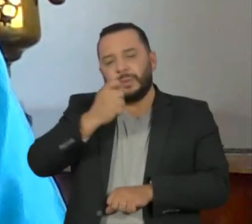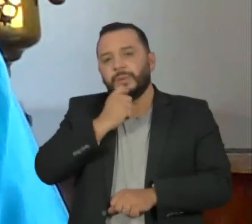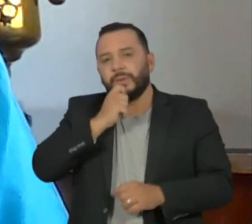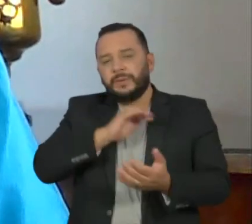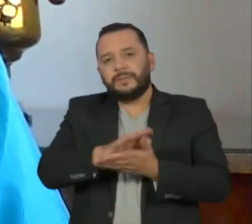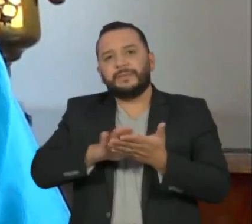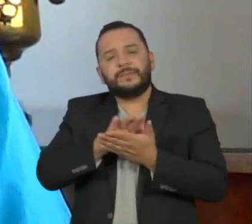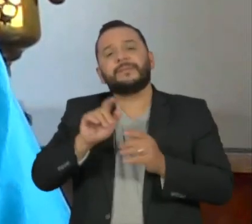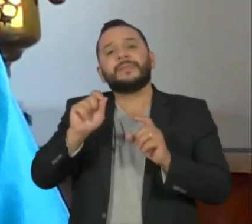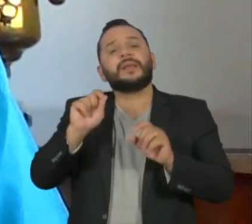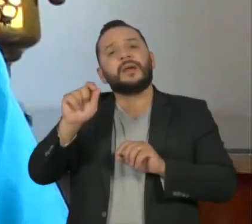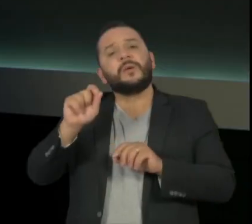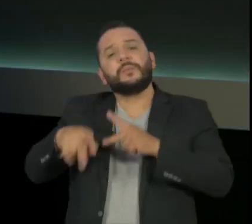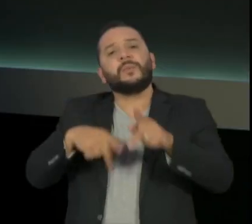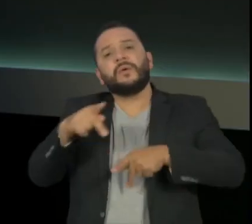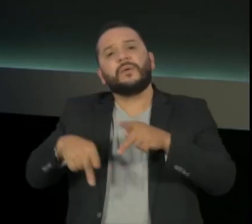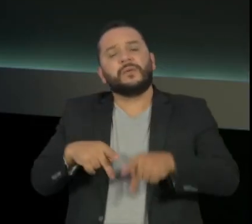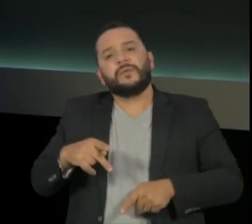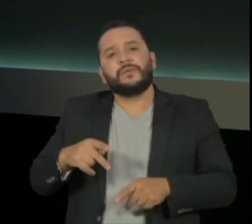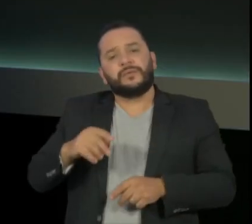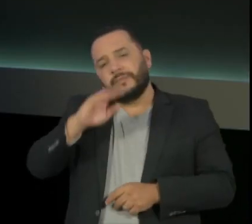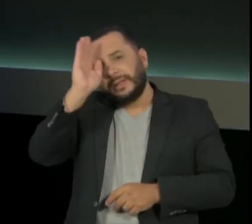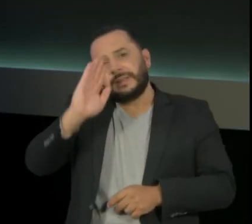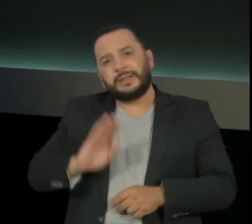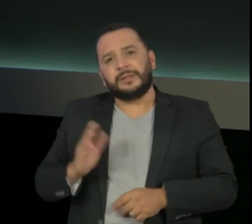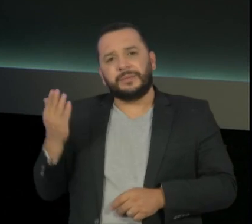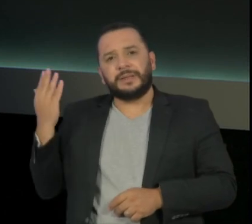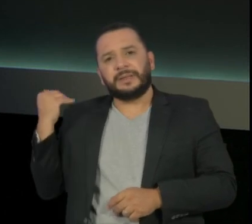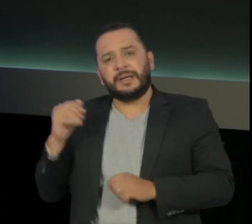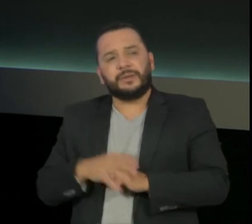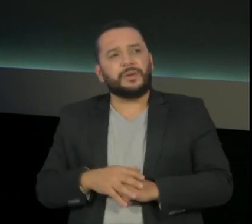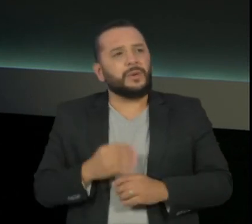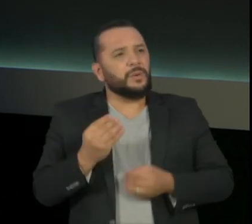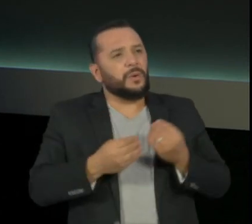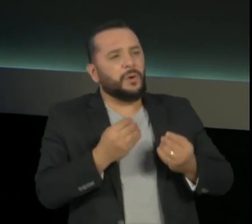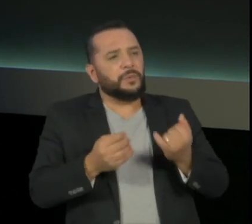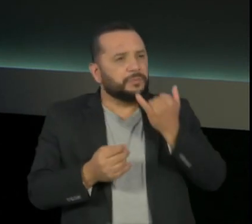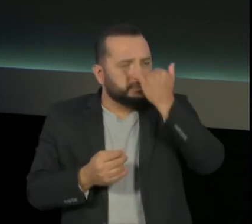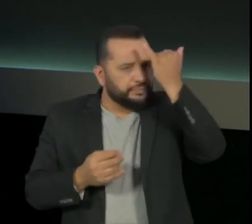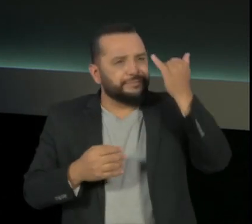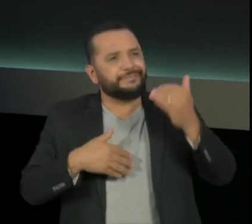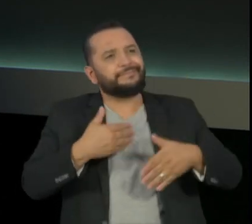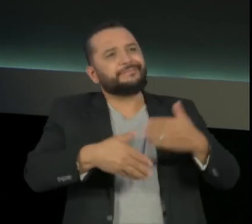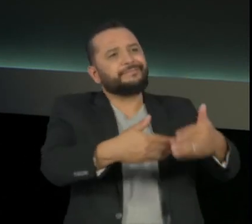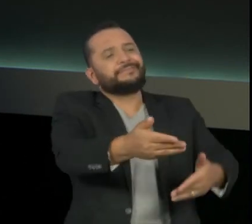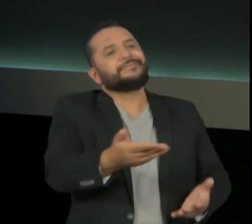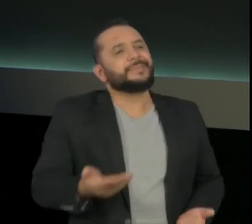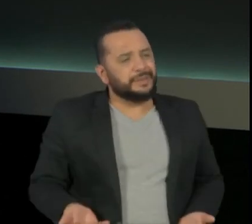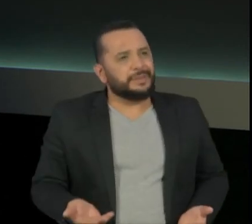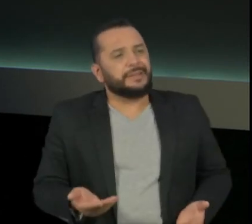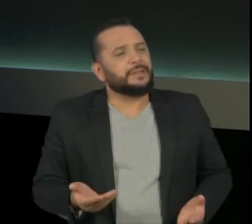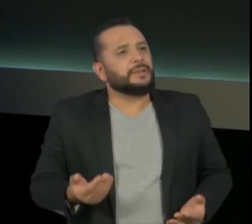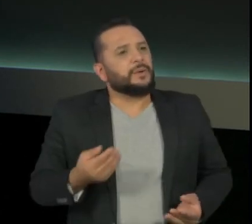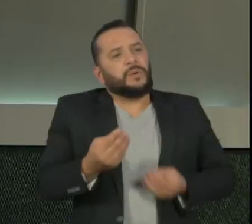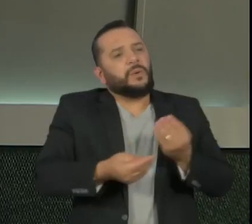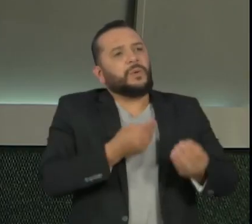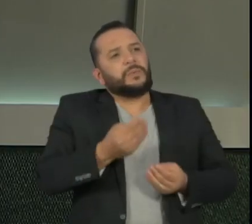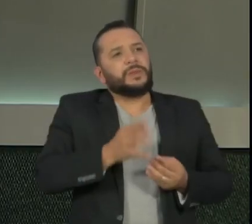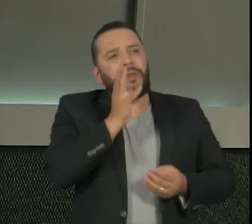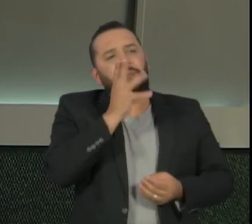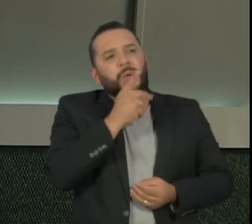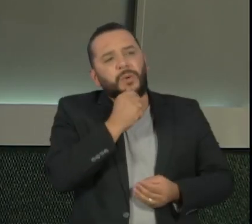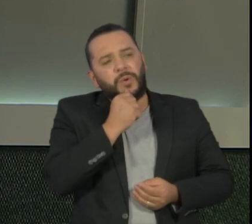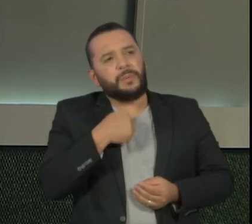brasileiros nessa época, não é, Aldo? Quais são as consequências disso? Quanto demorou para que houvesse essa identidade?